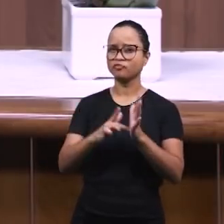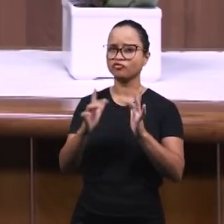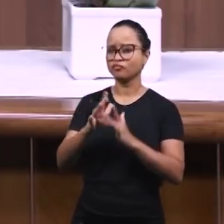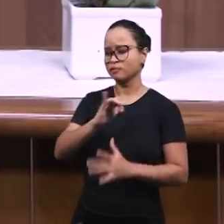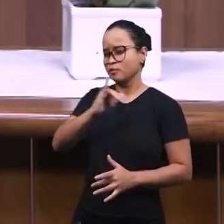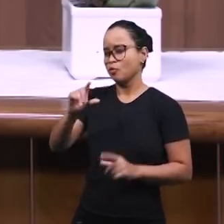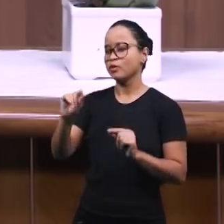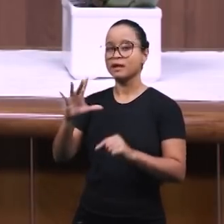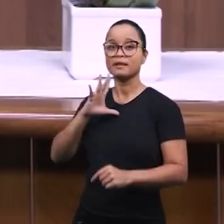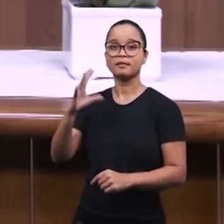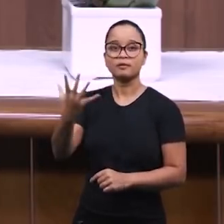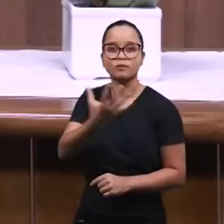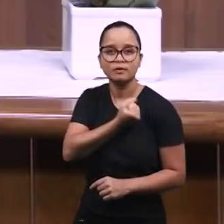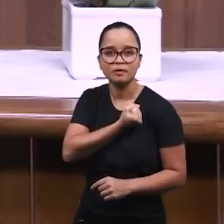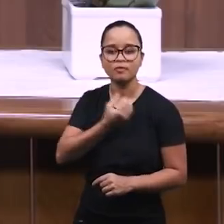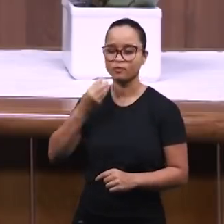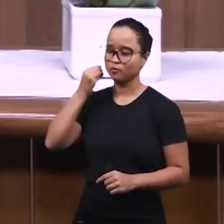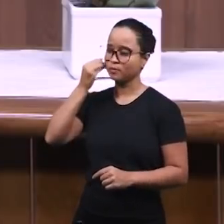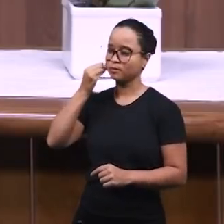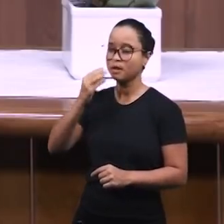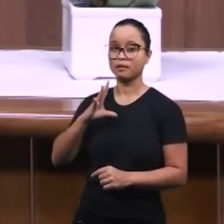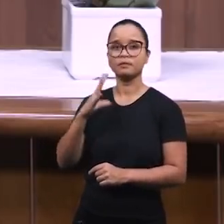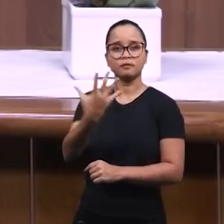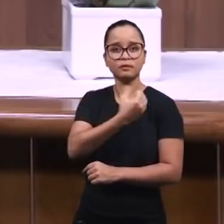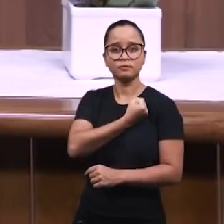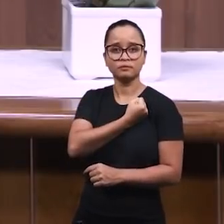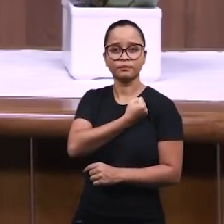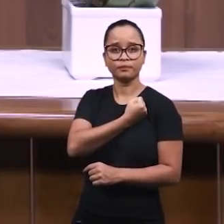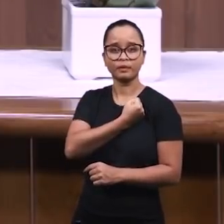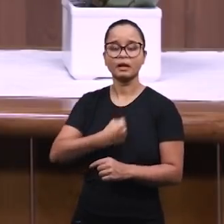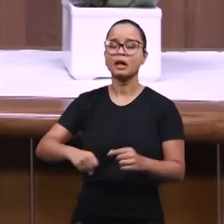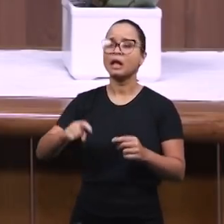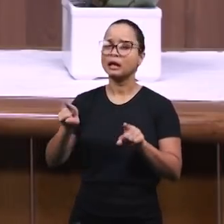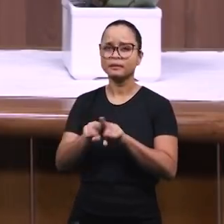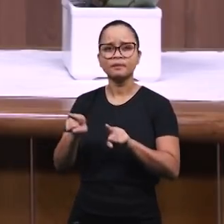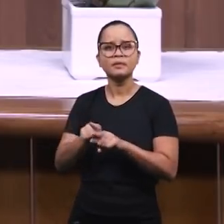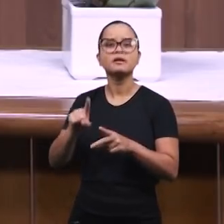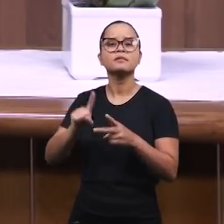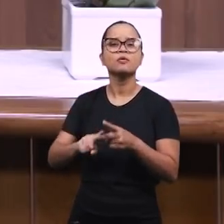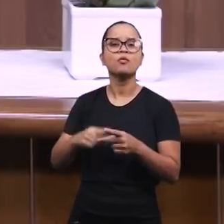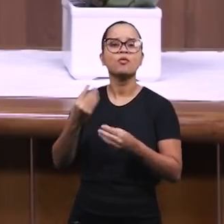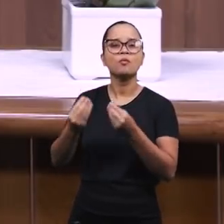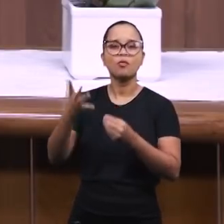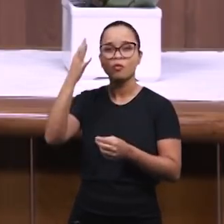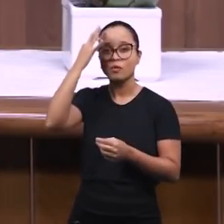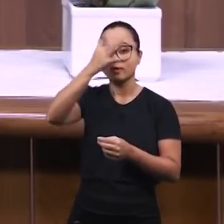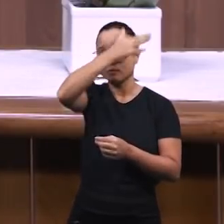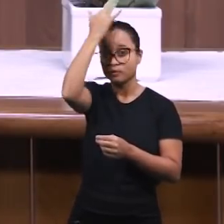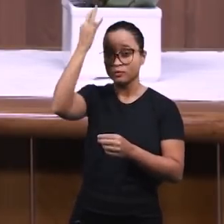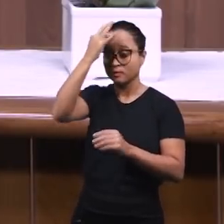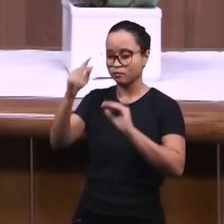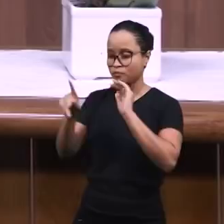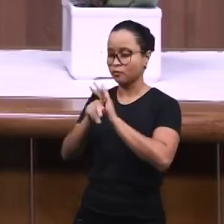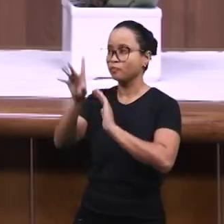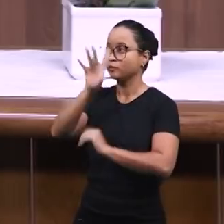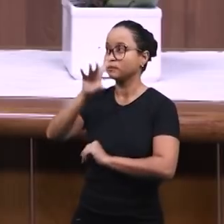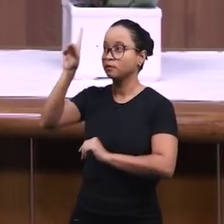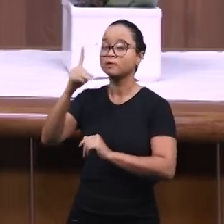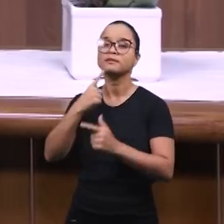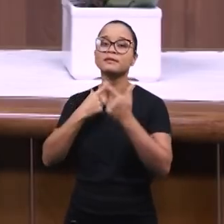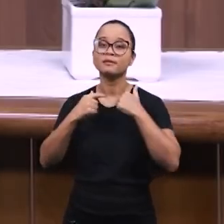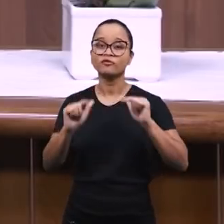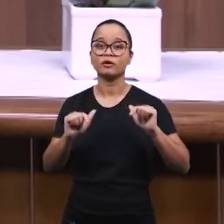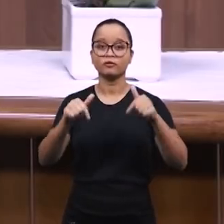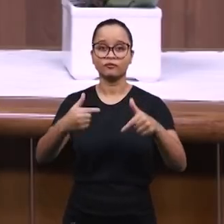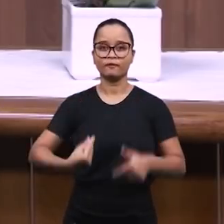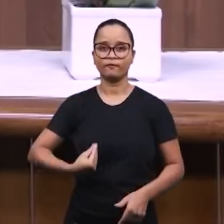ele falou sobre salvação, sobre a experiência de salvação. Ele falou sobre aquilo que o Espírito de Deus quer